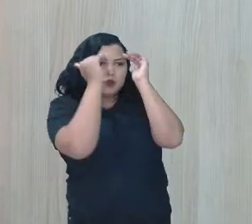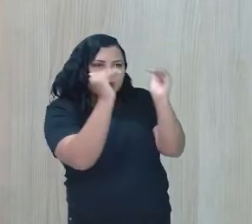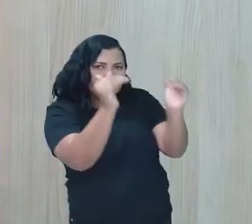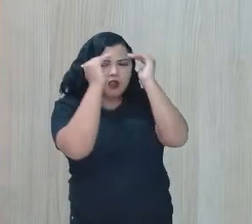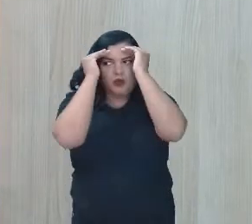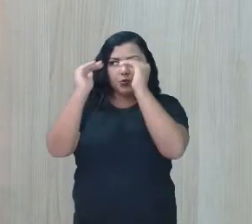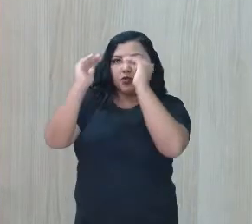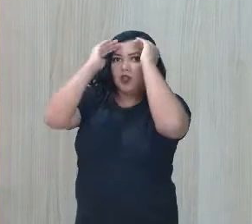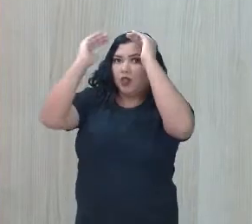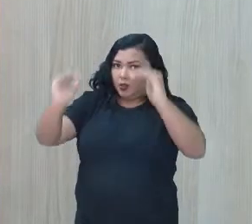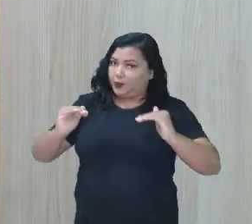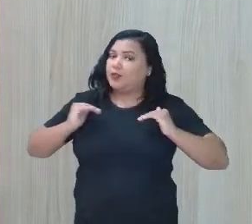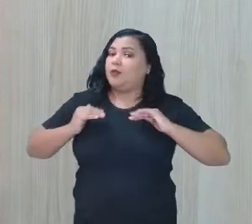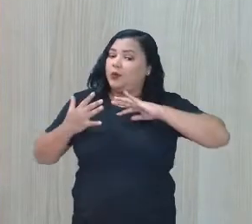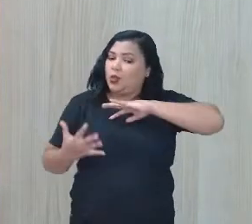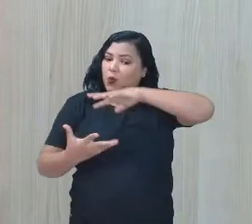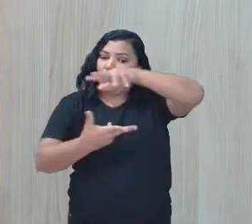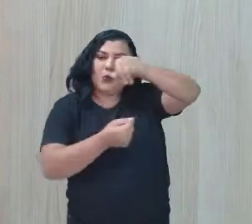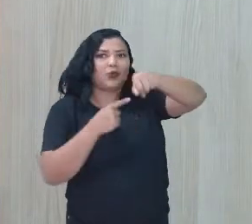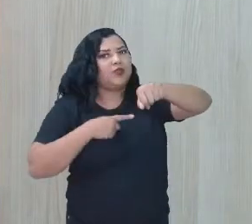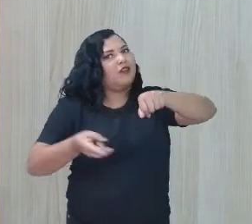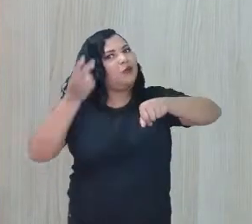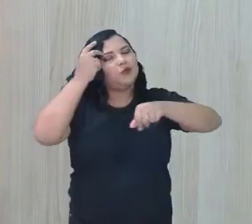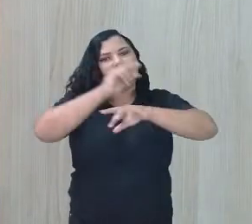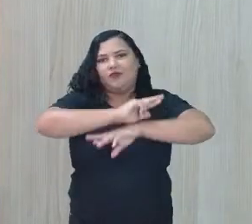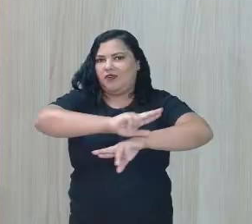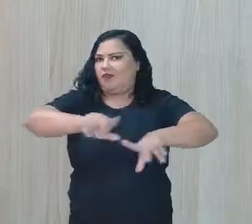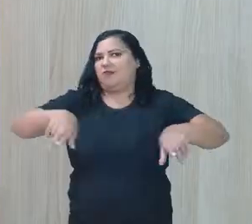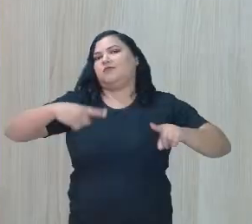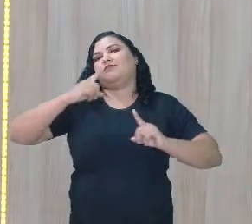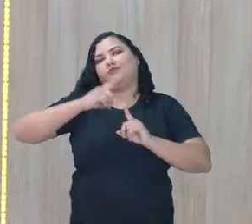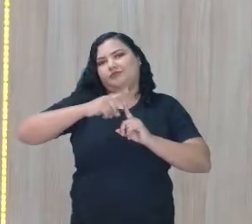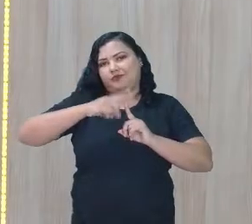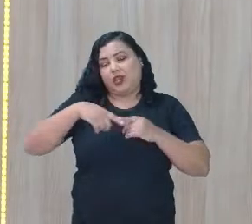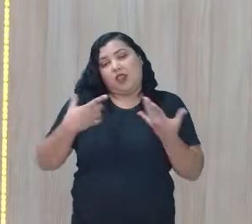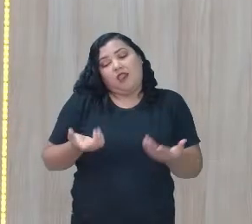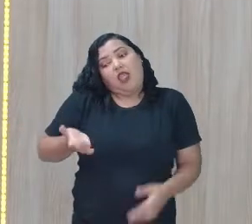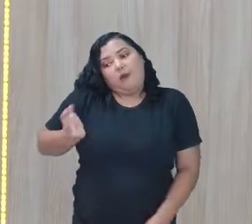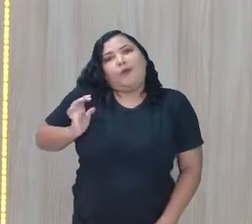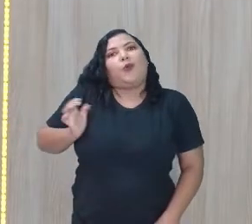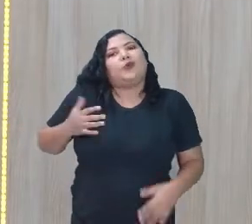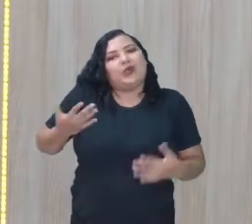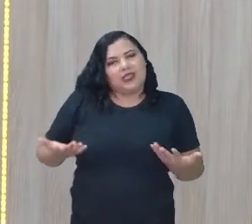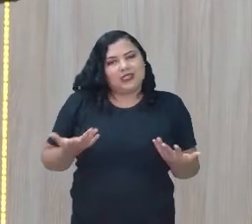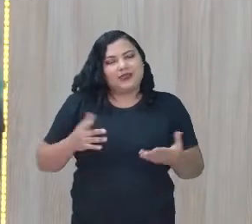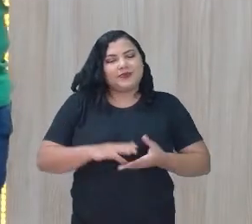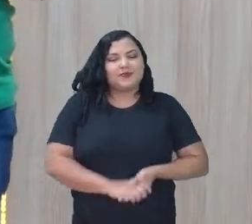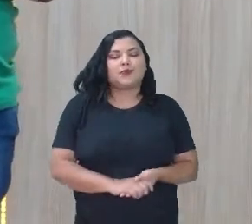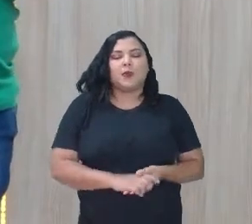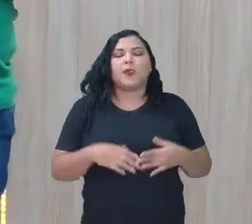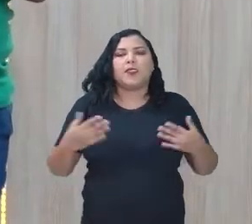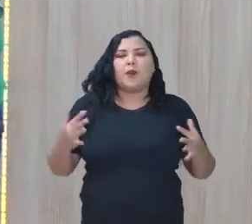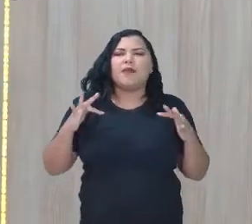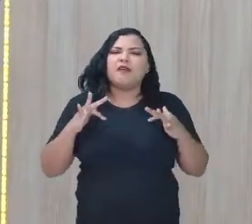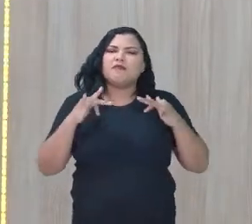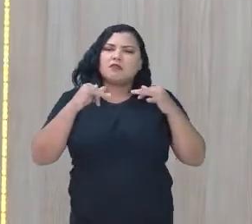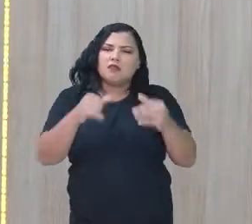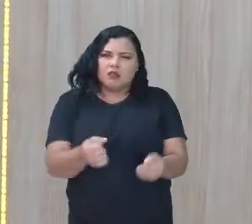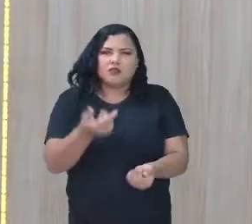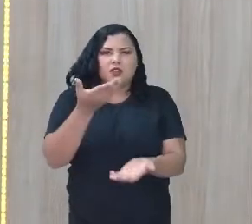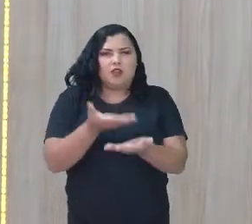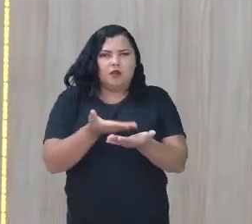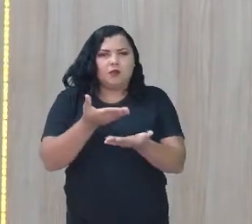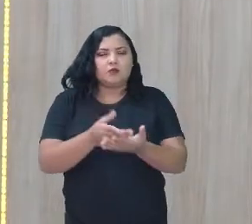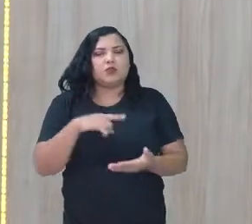mundo, que são muitas, e o mundo é muito rico justamente por conta disso. E a gente vai conduzir para finalizar a nossa